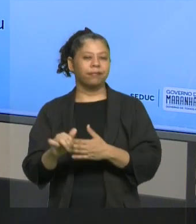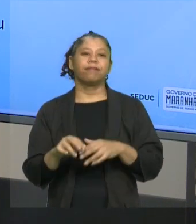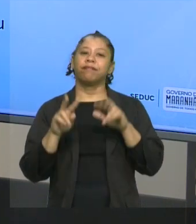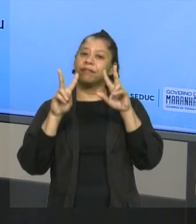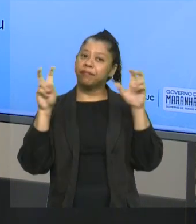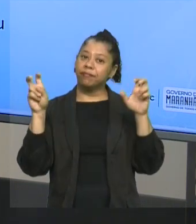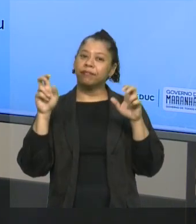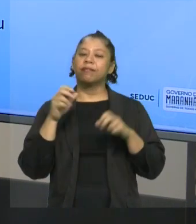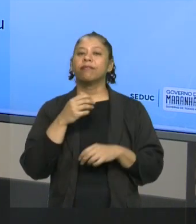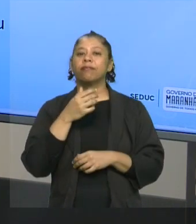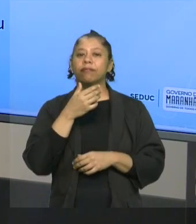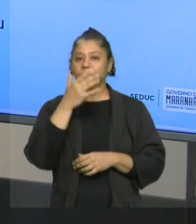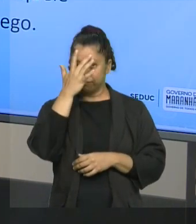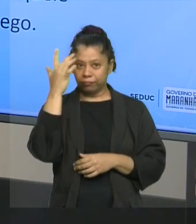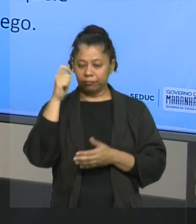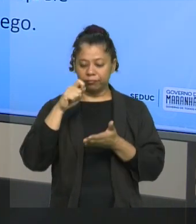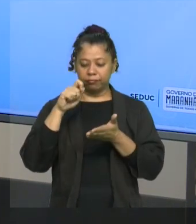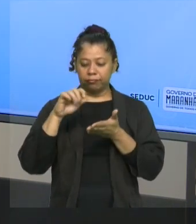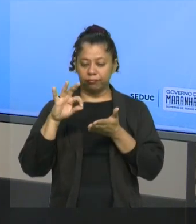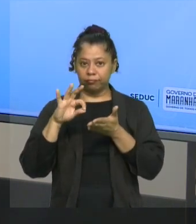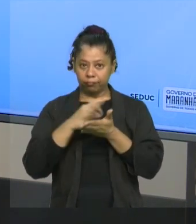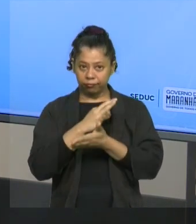Fontaine.